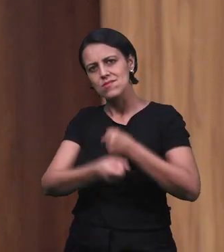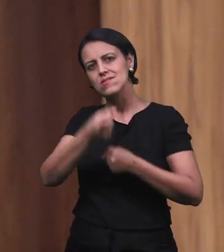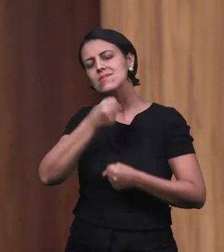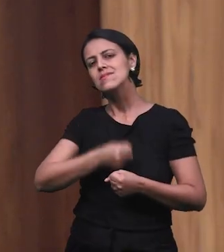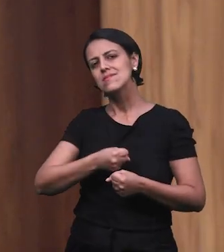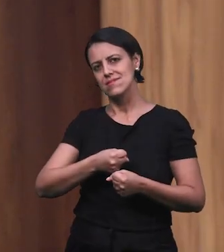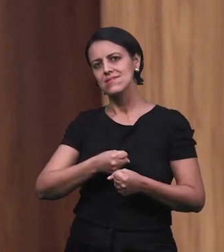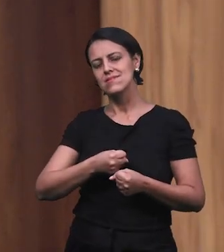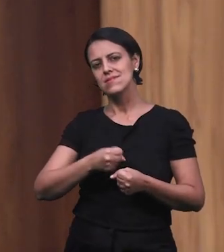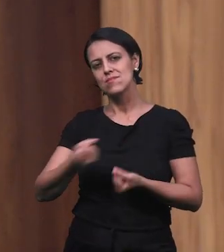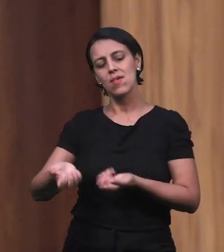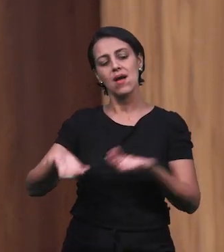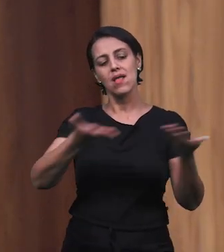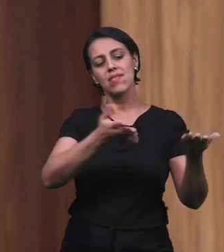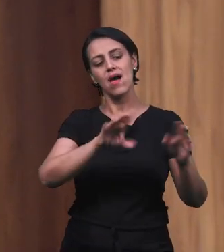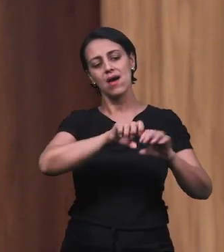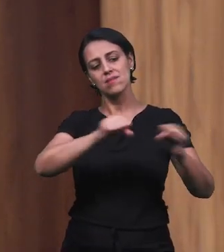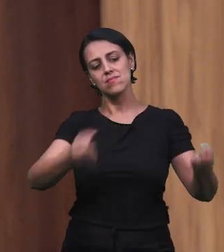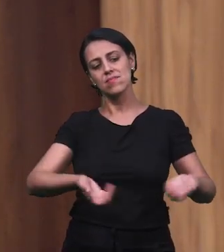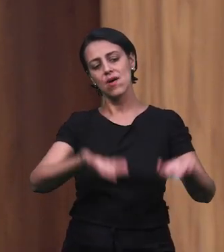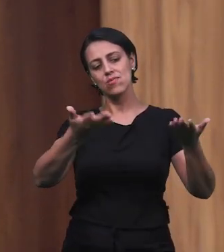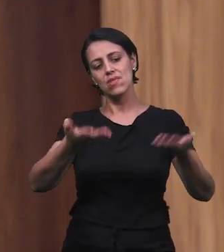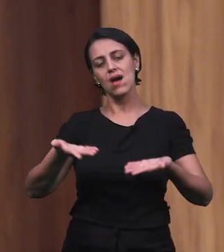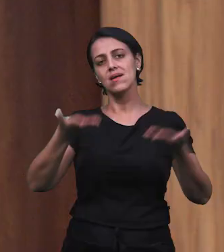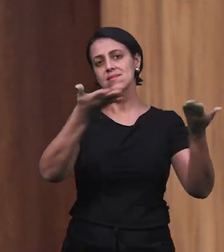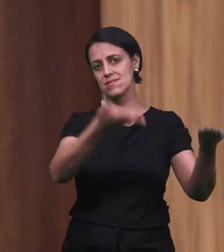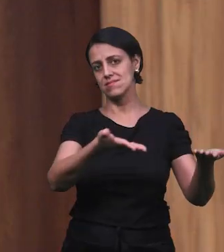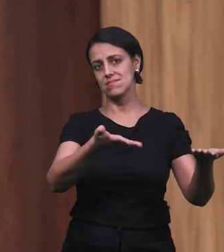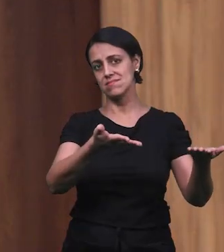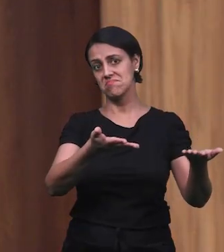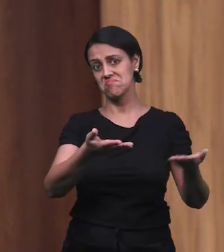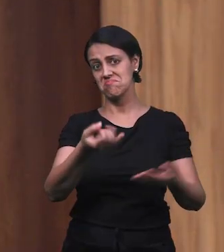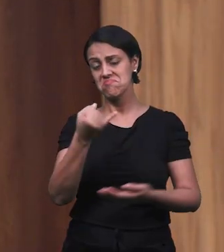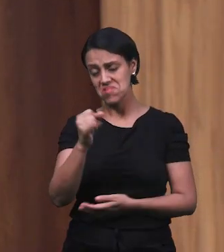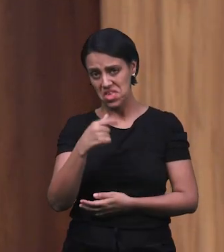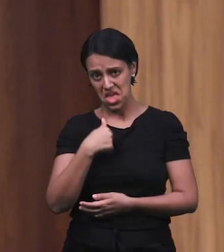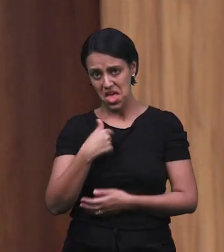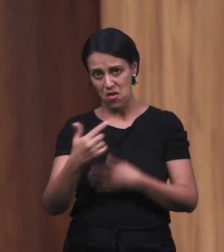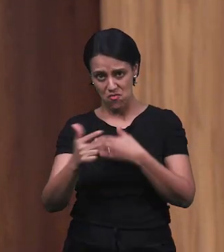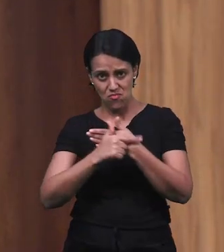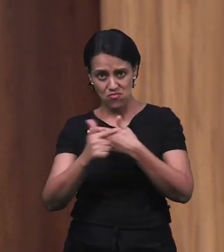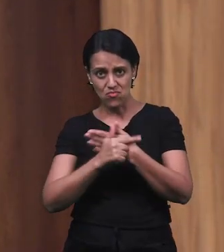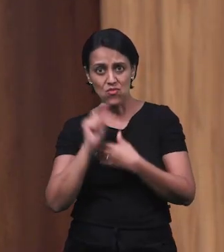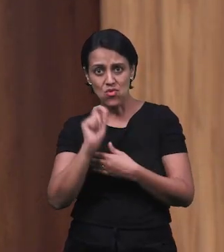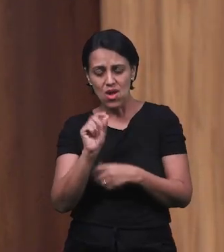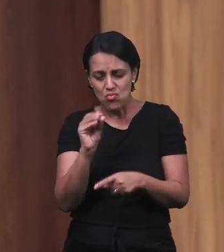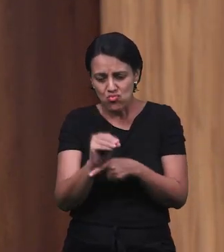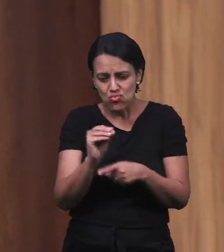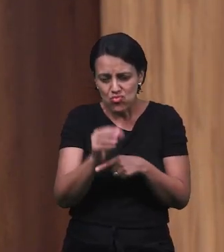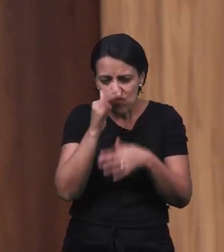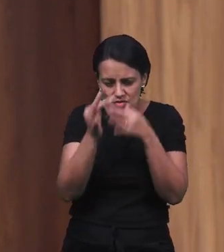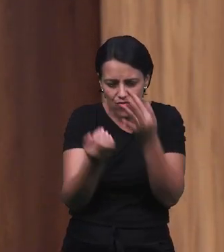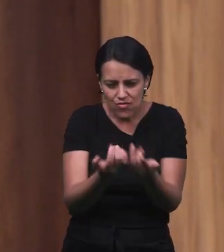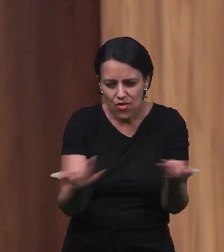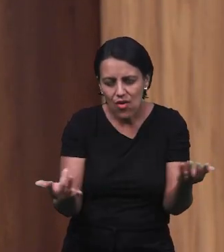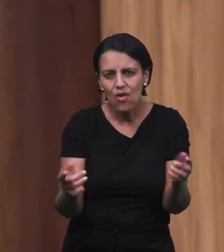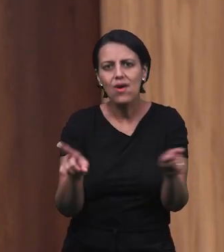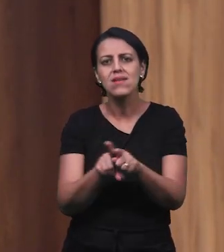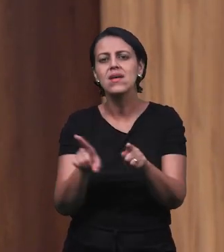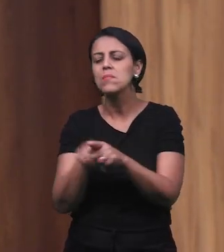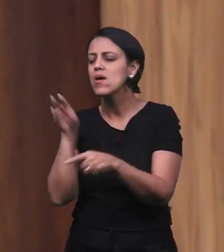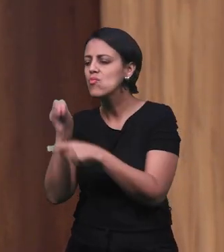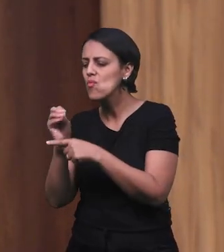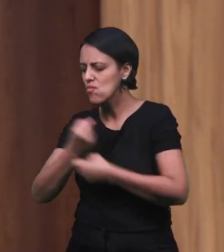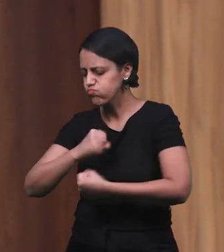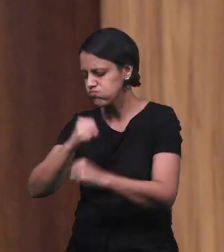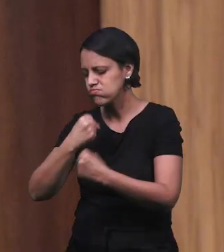isso, eu tenho que... meu papel é cuidar do jardim, cuidar da limpeza da igreja, não tem